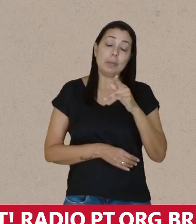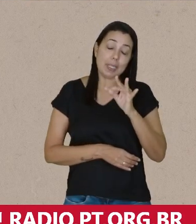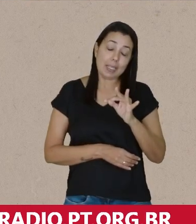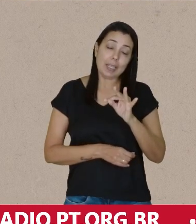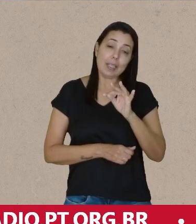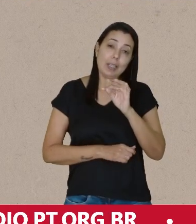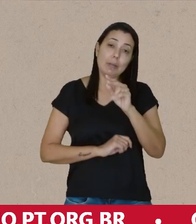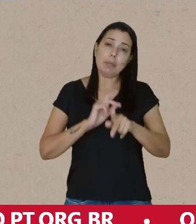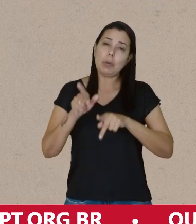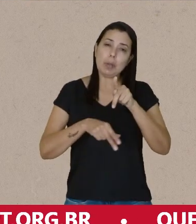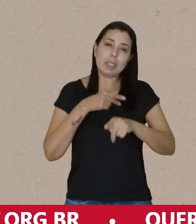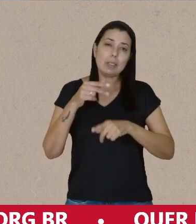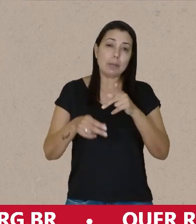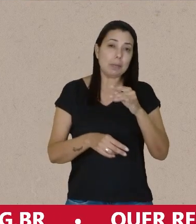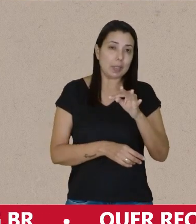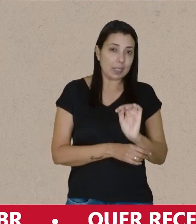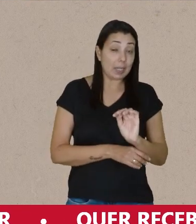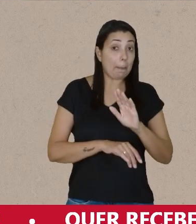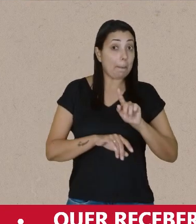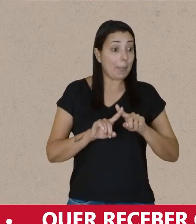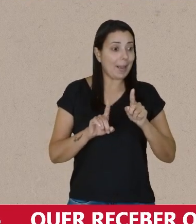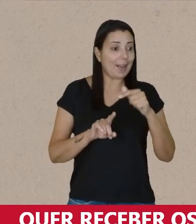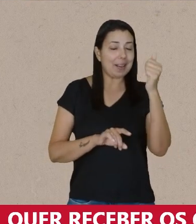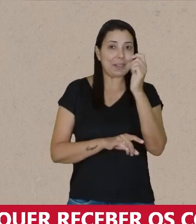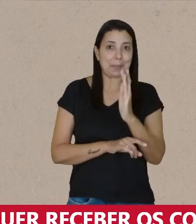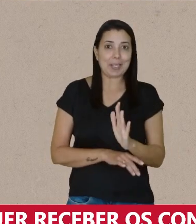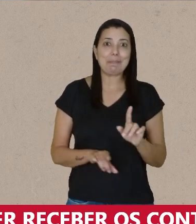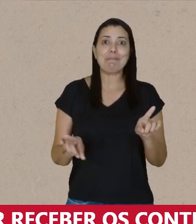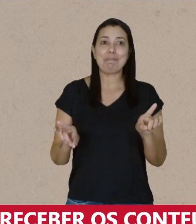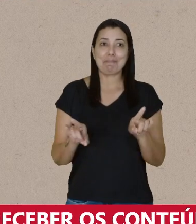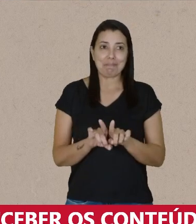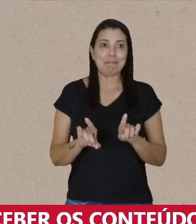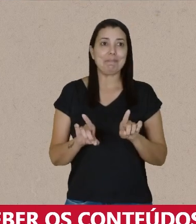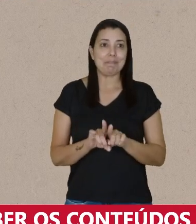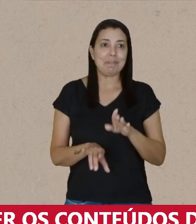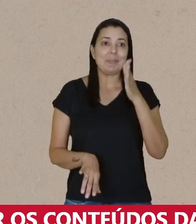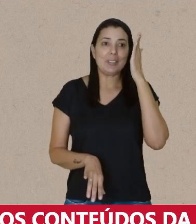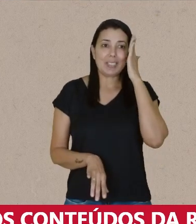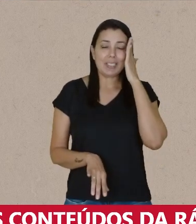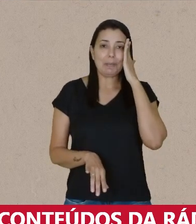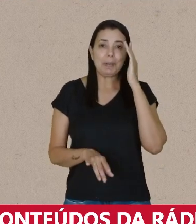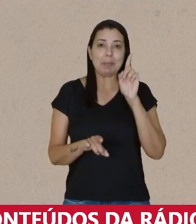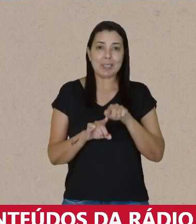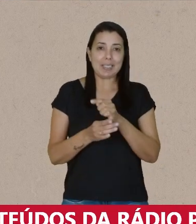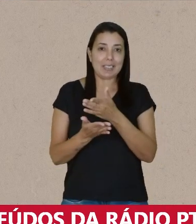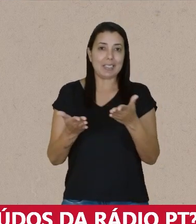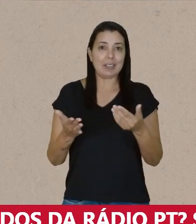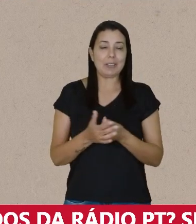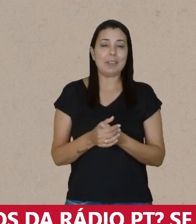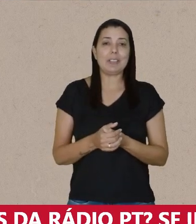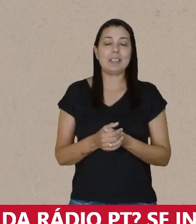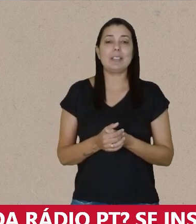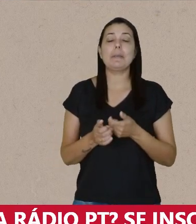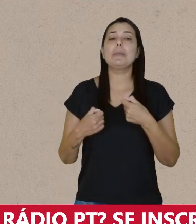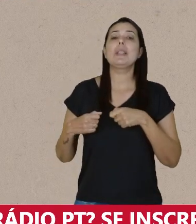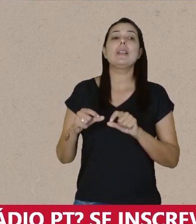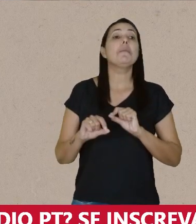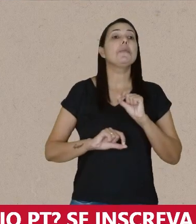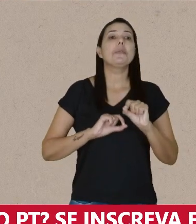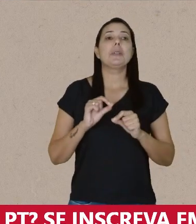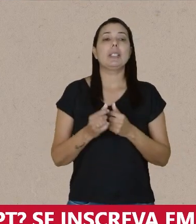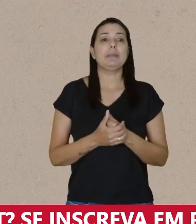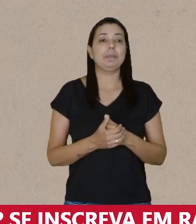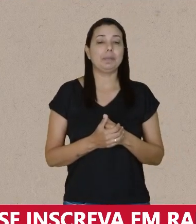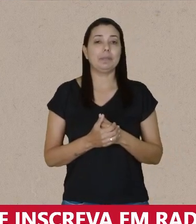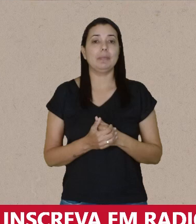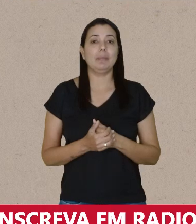a nação petista, mas somos o Brasil também. E sabemos que para governar precisamos de aliados, precisamos